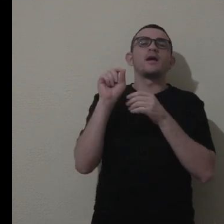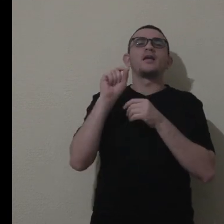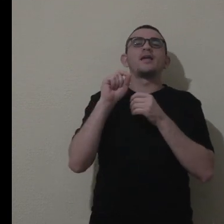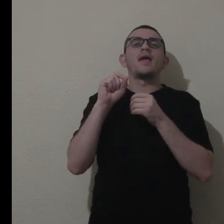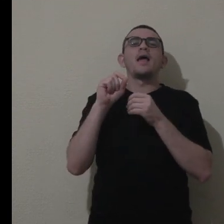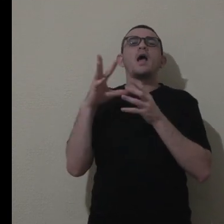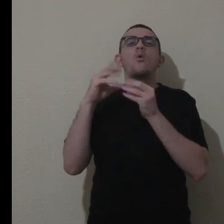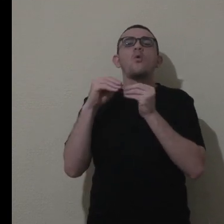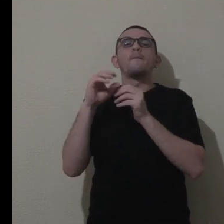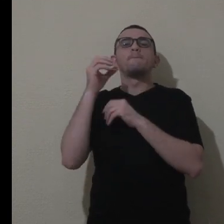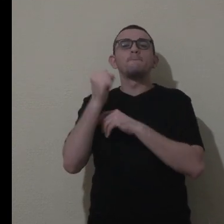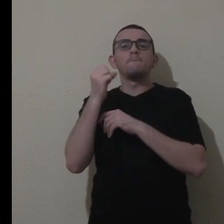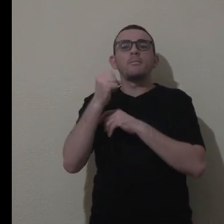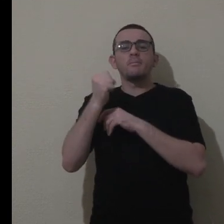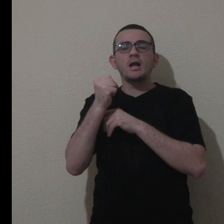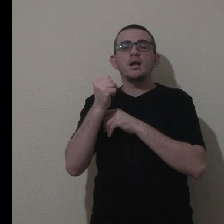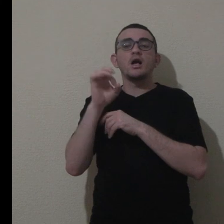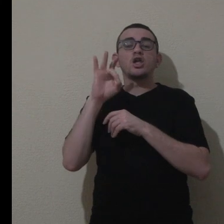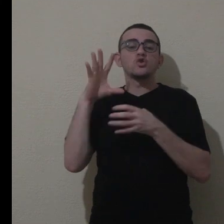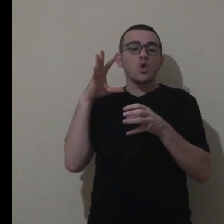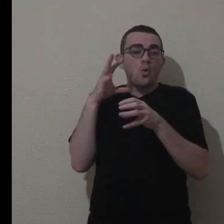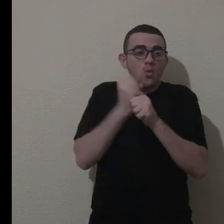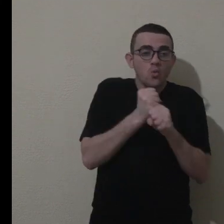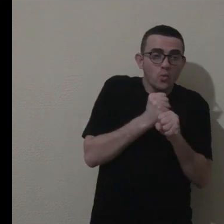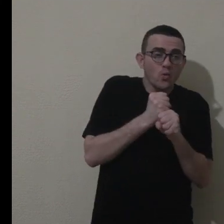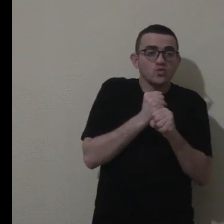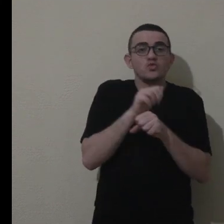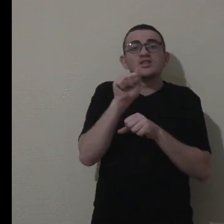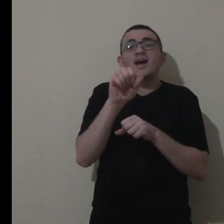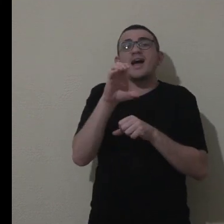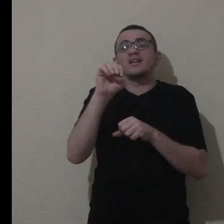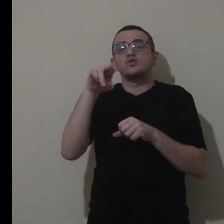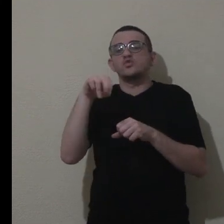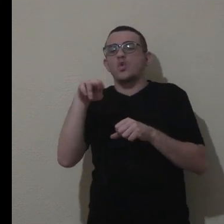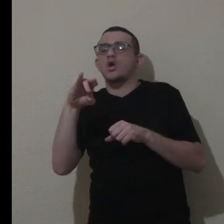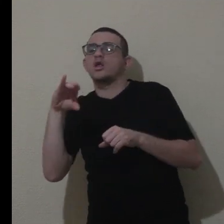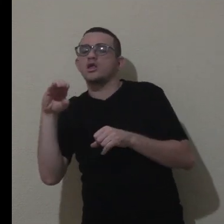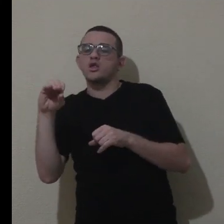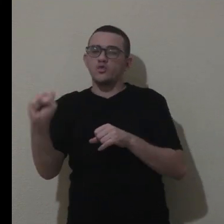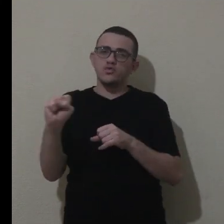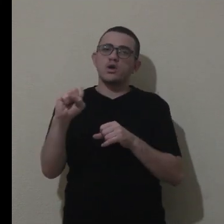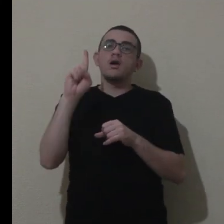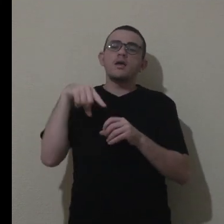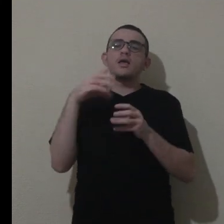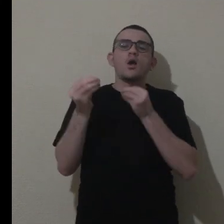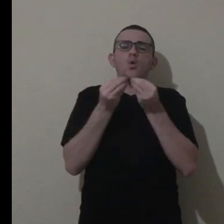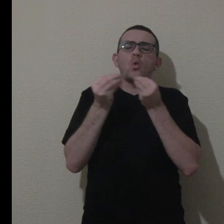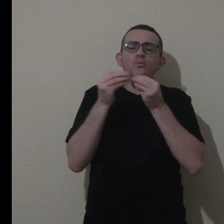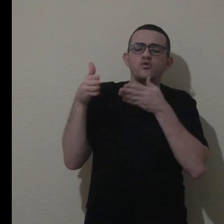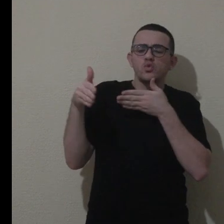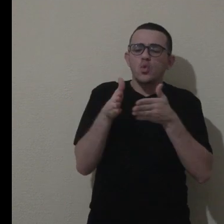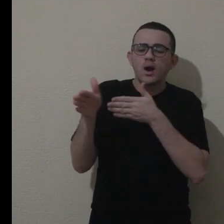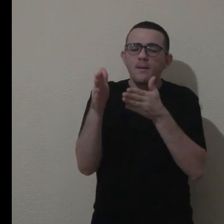de substância branca, que nada mais é do que um conjunto de axônios, que realmente são as vias por